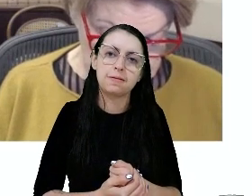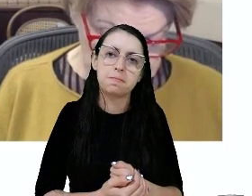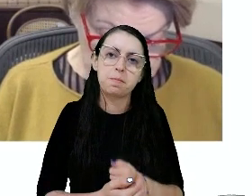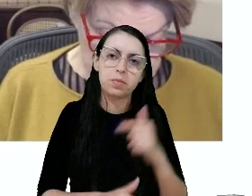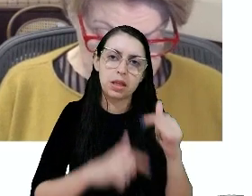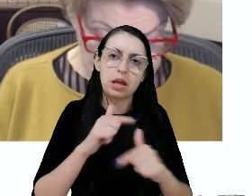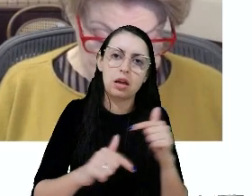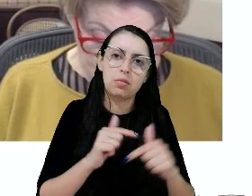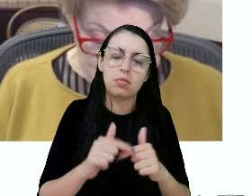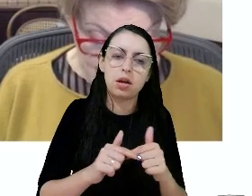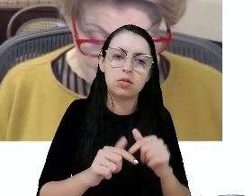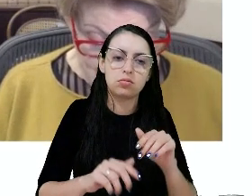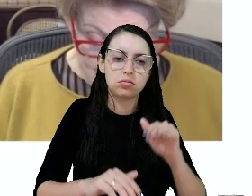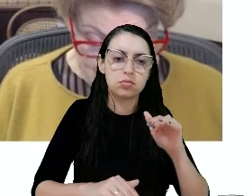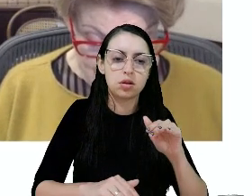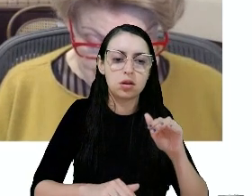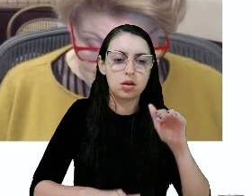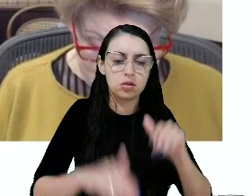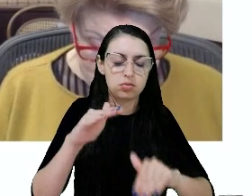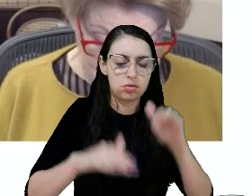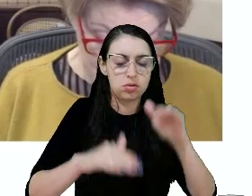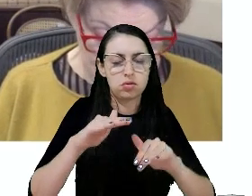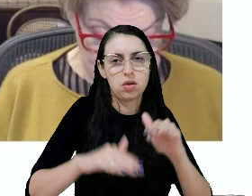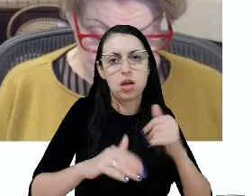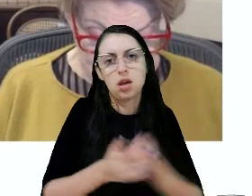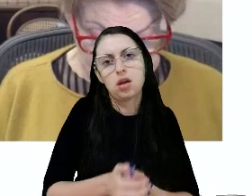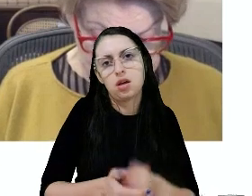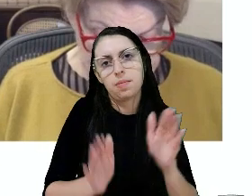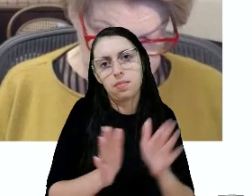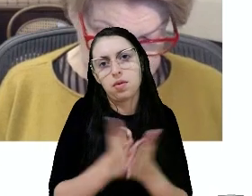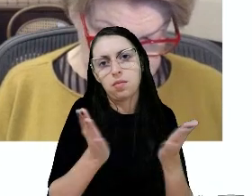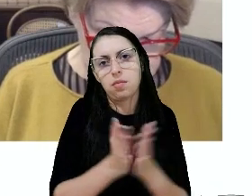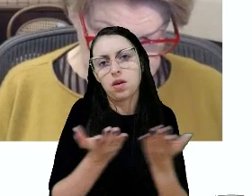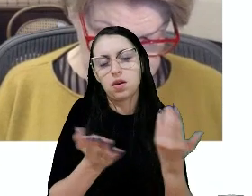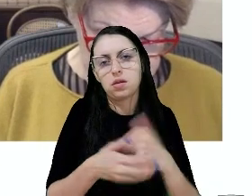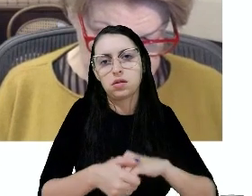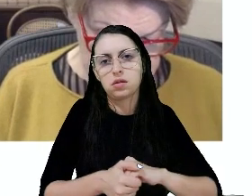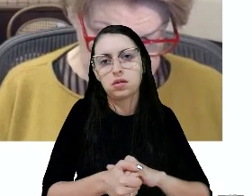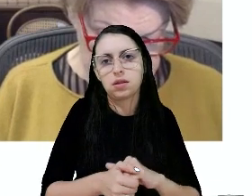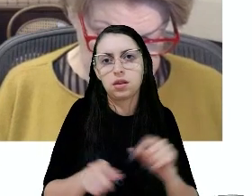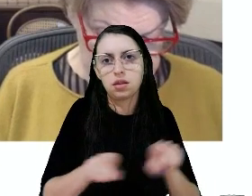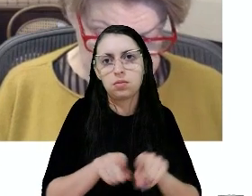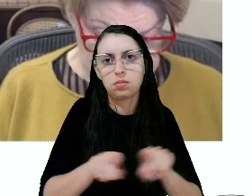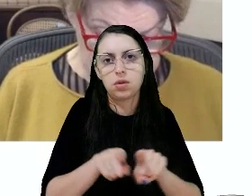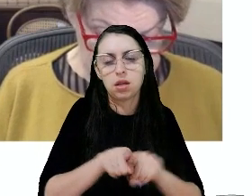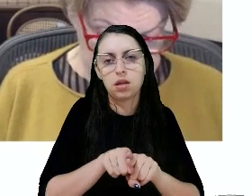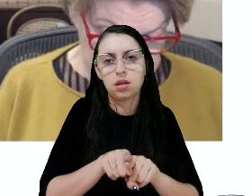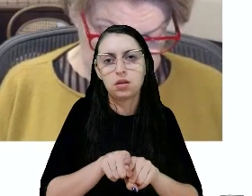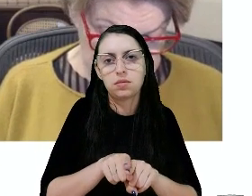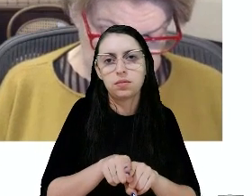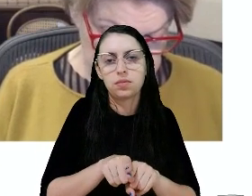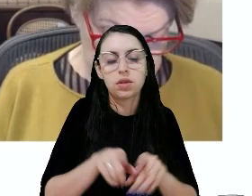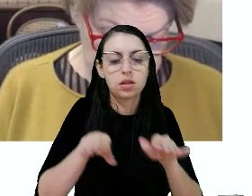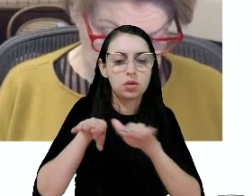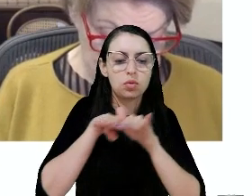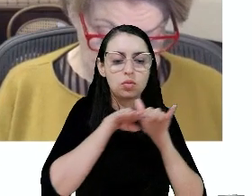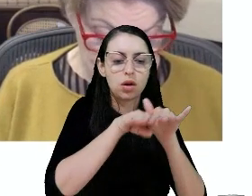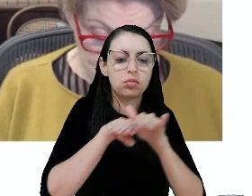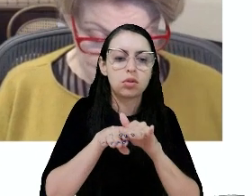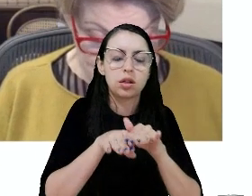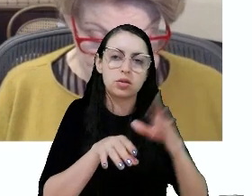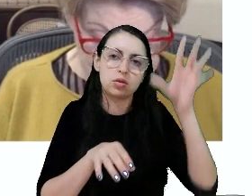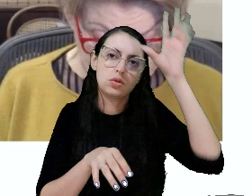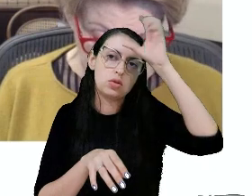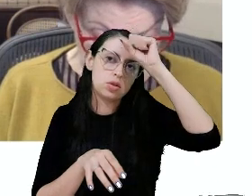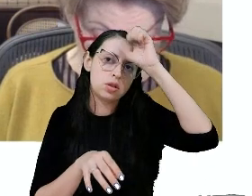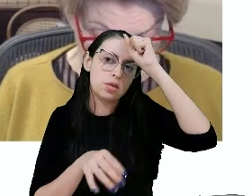atuando no combate à desigualdade, no combate à pobreza, e também na questão da igualdade